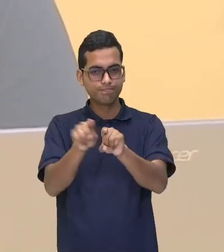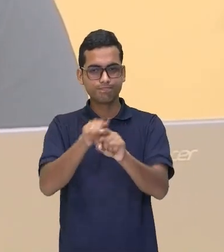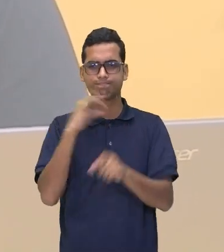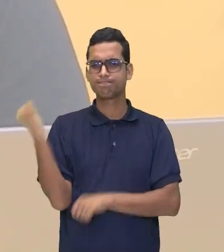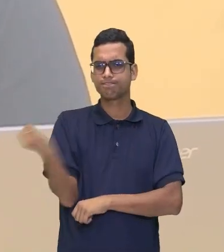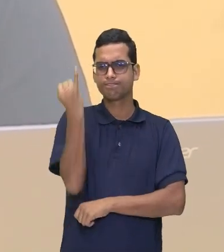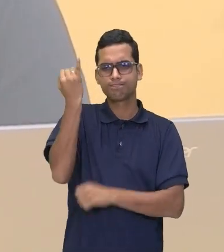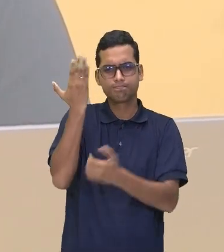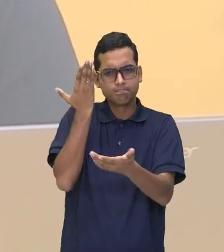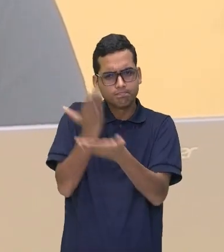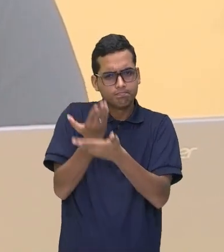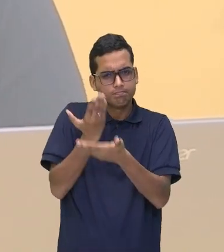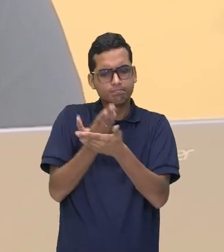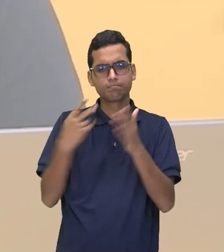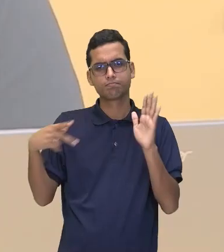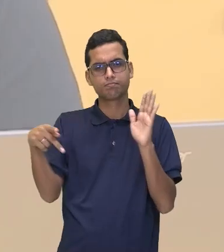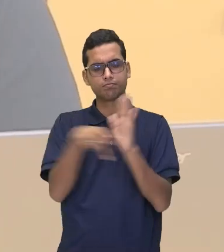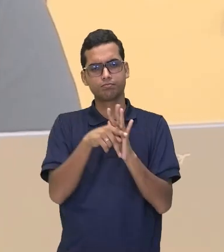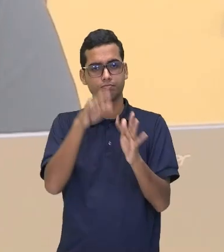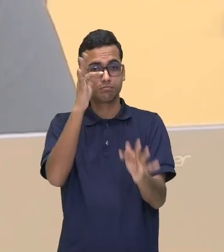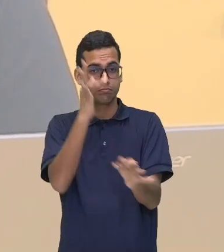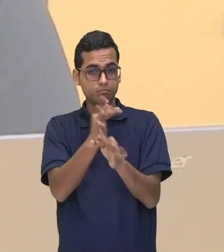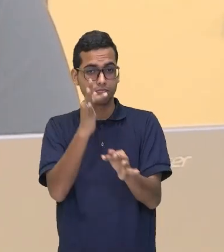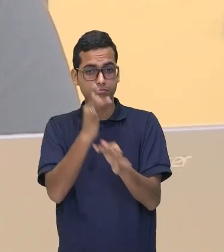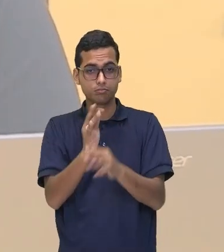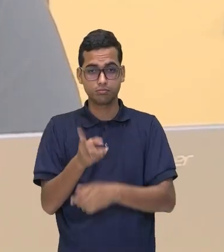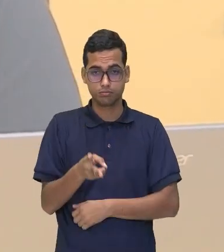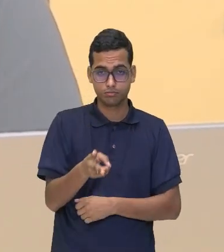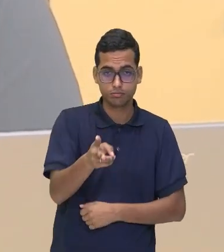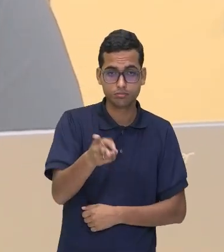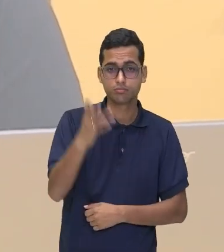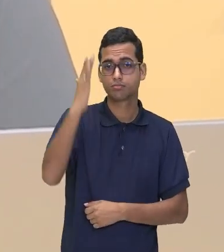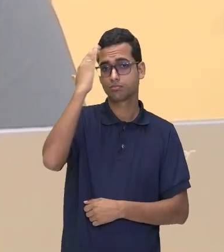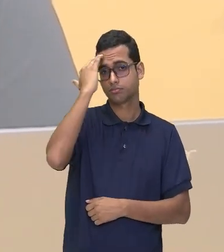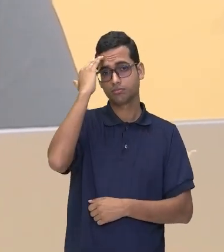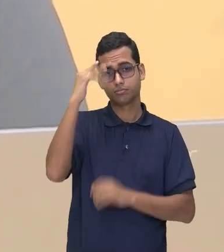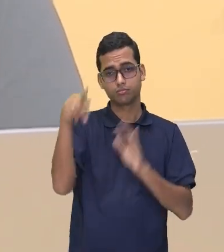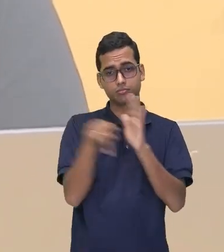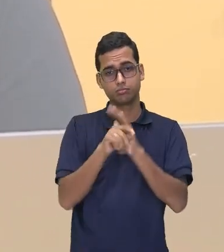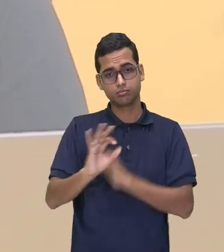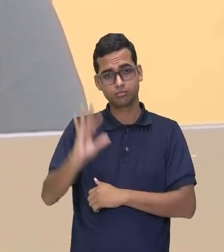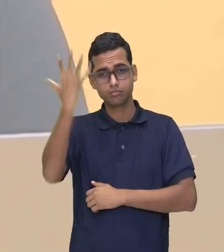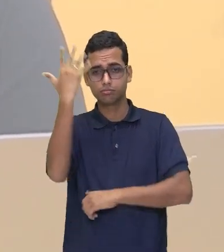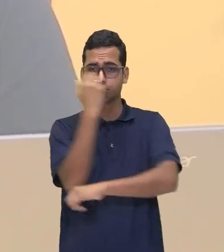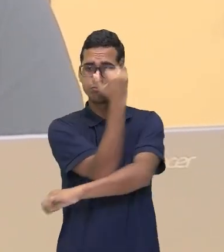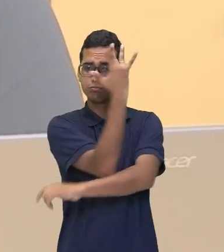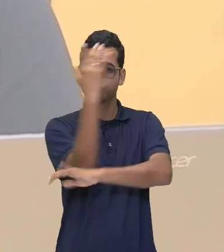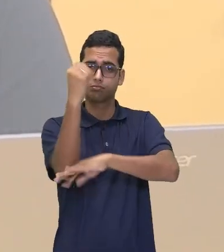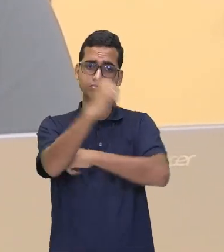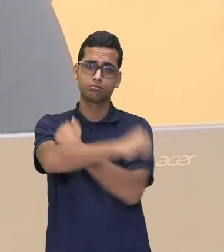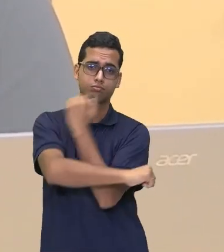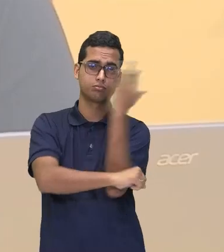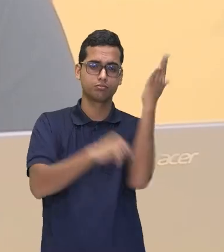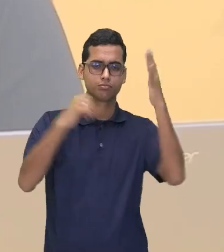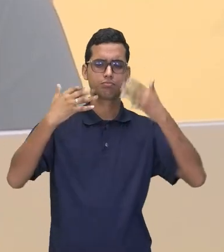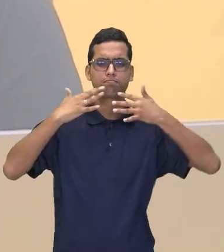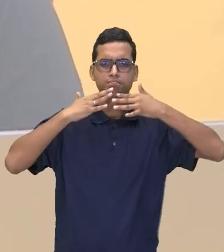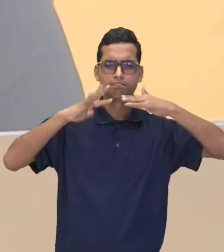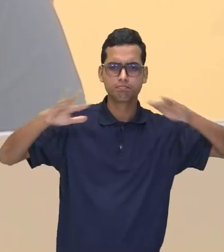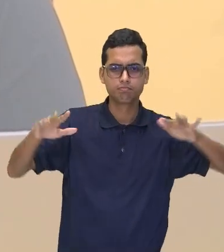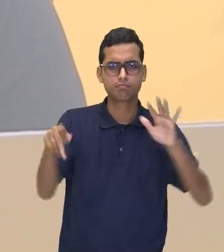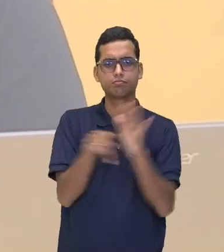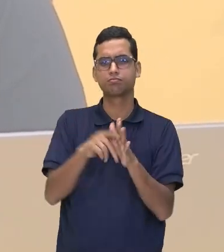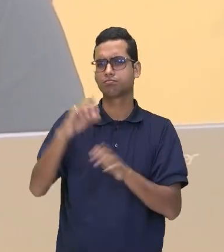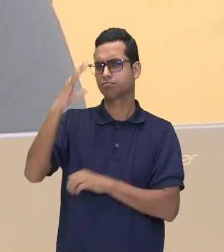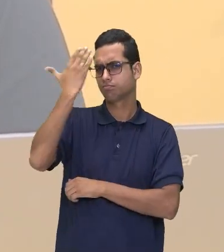física é algo imprescindível para compreender os fenômenos da natureza. O ser humano que compreende o que